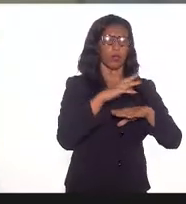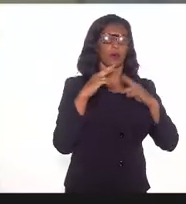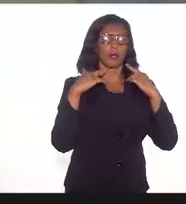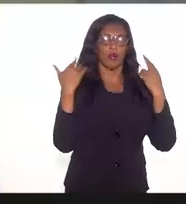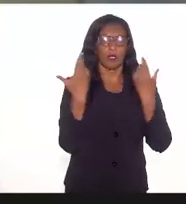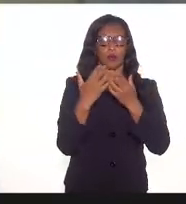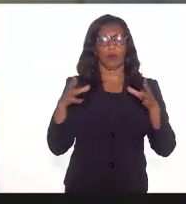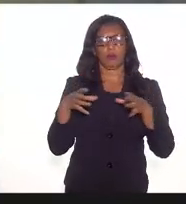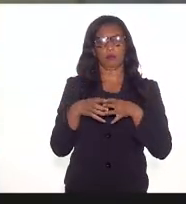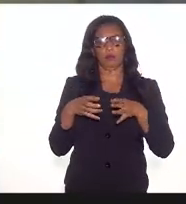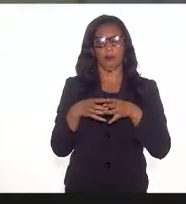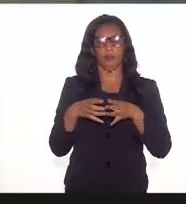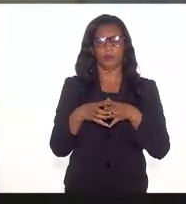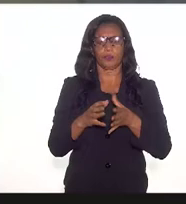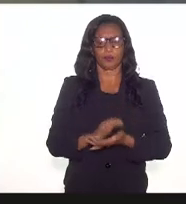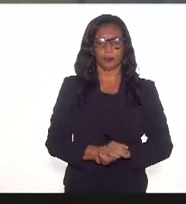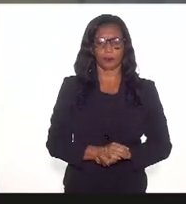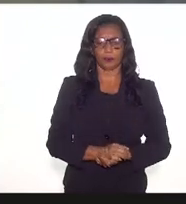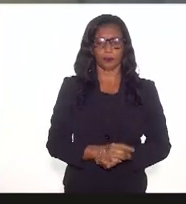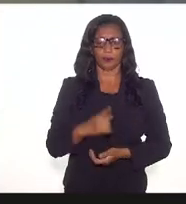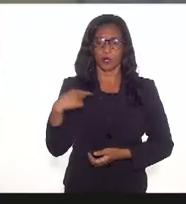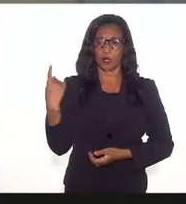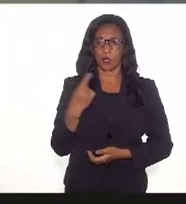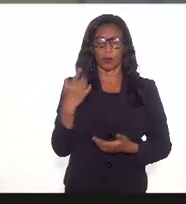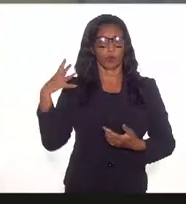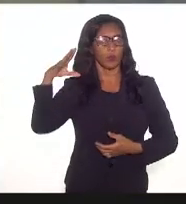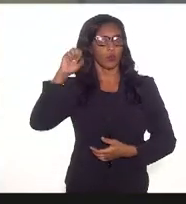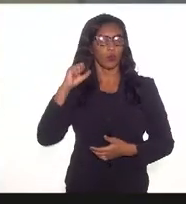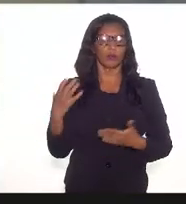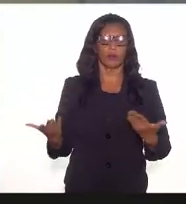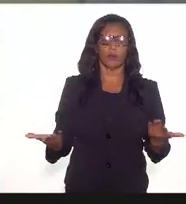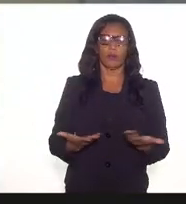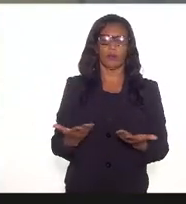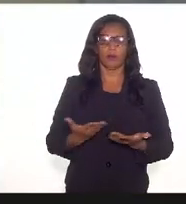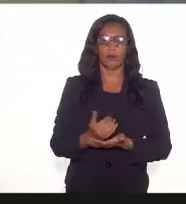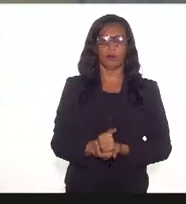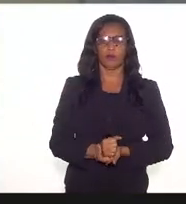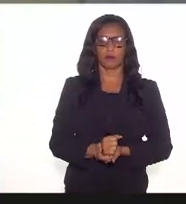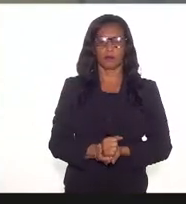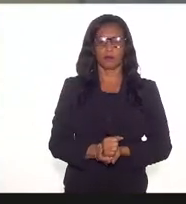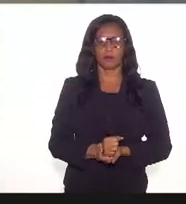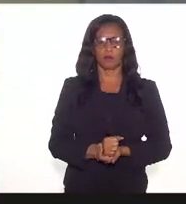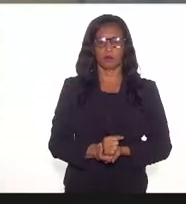da comissão. E nós vamos ouvir agora